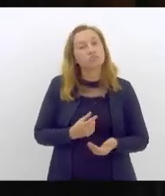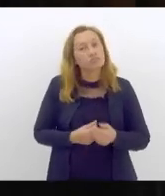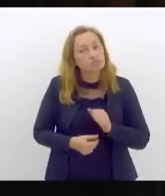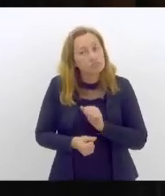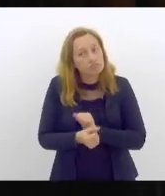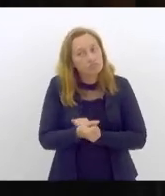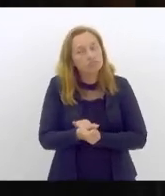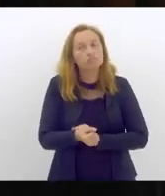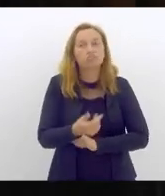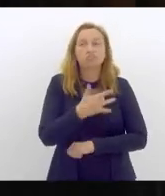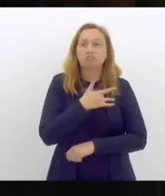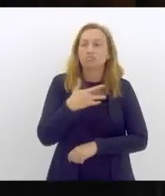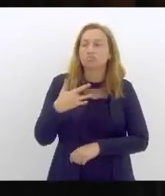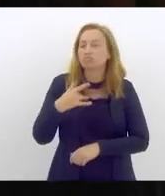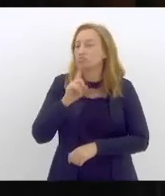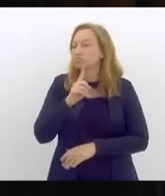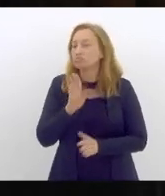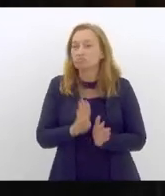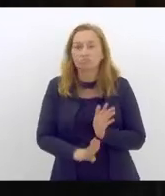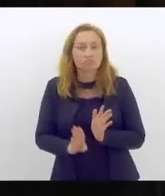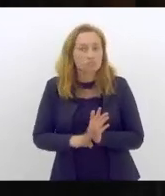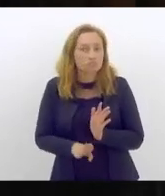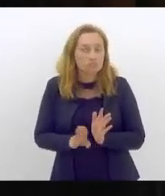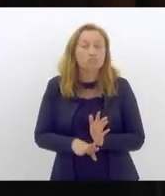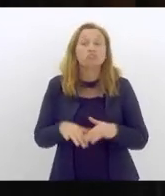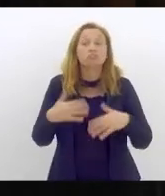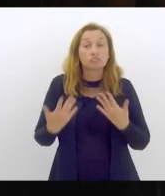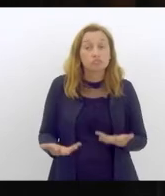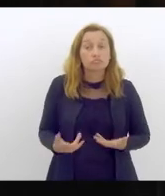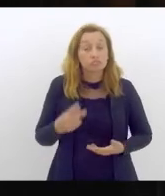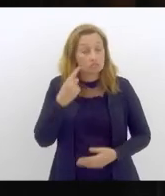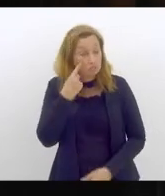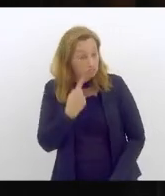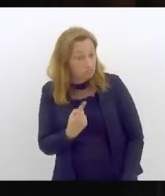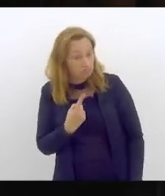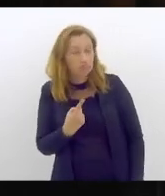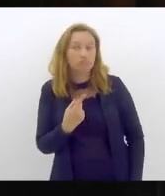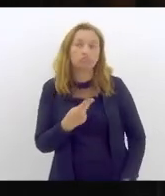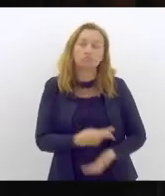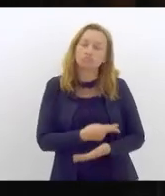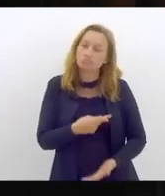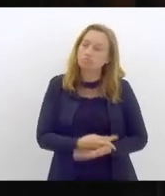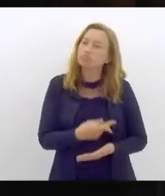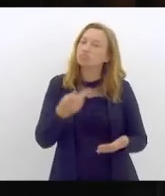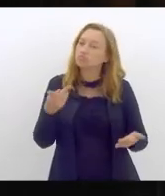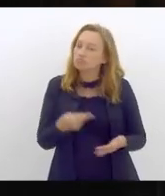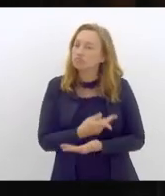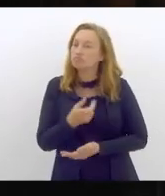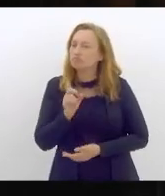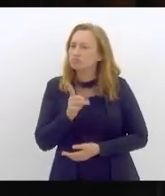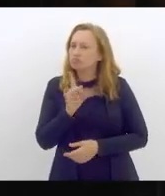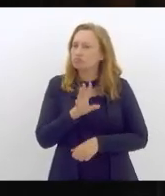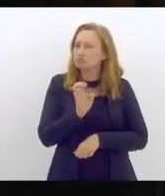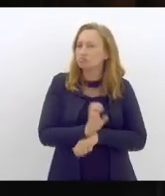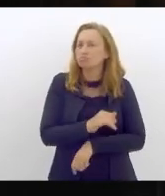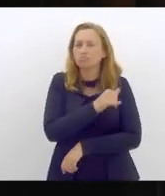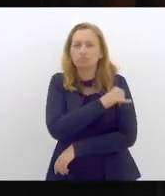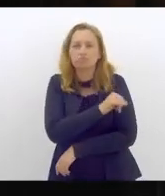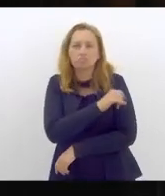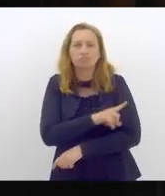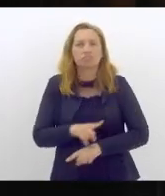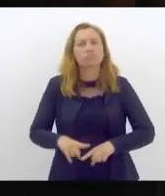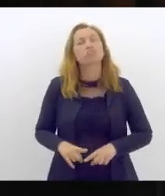em saúde não é gasto Então o que a gente está vendo é um escândalo acontecendo não só no estado do Rio de Janeiro